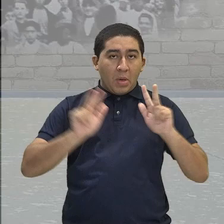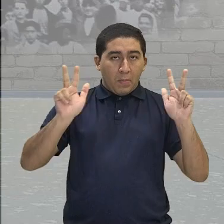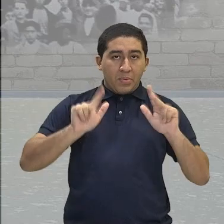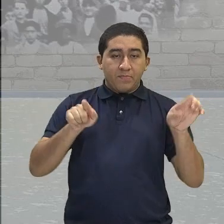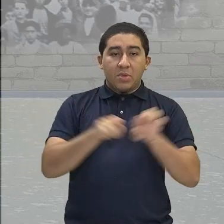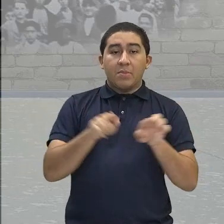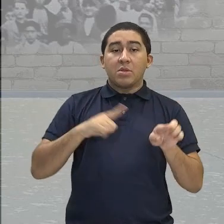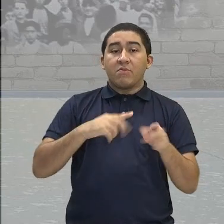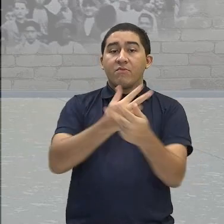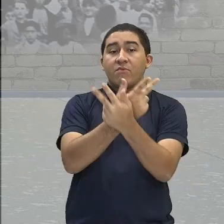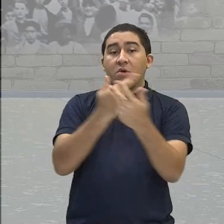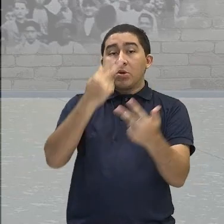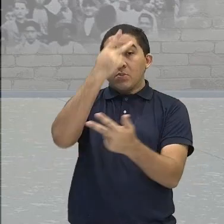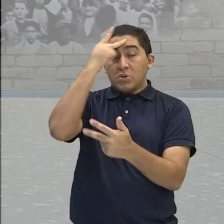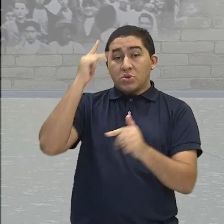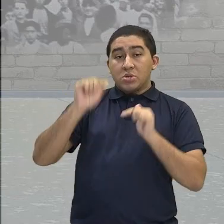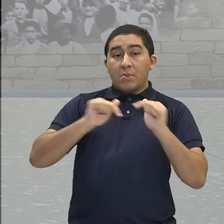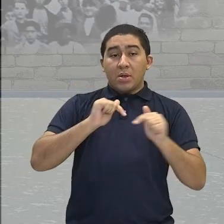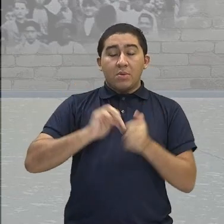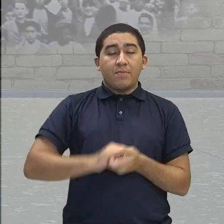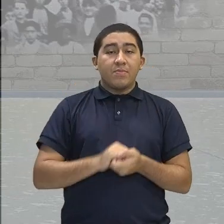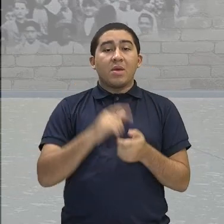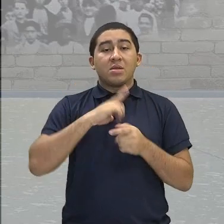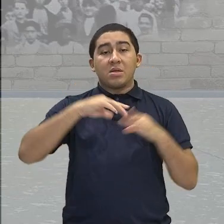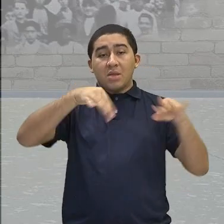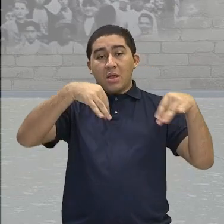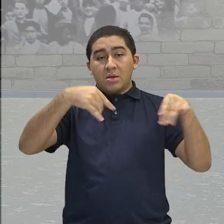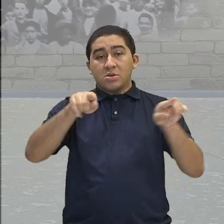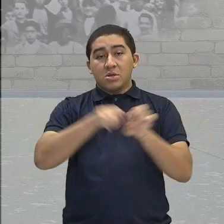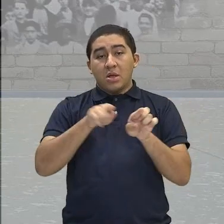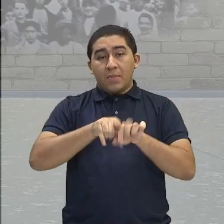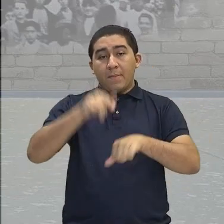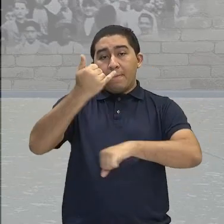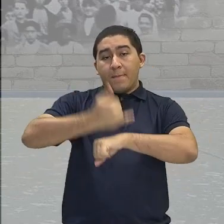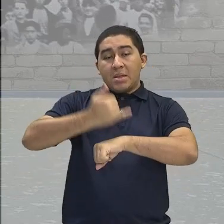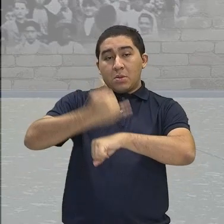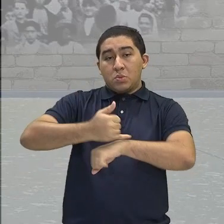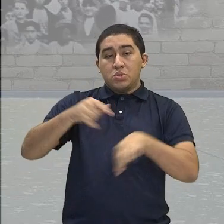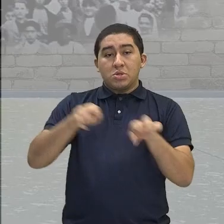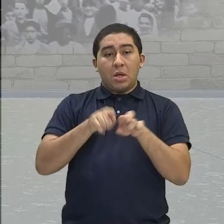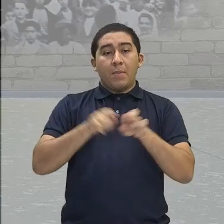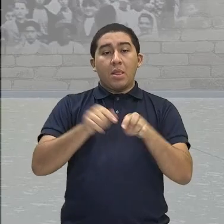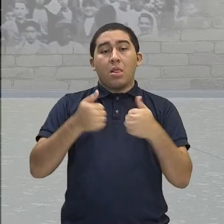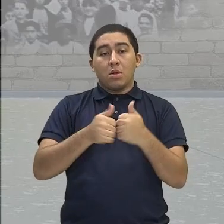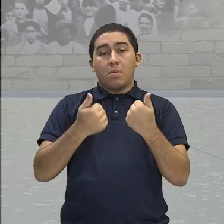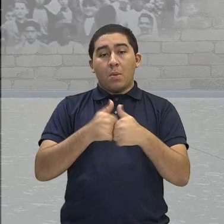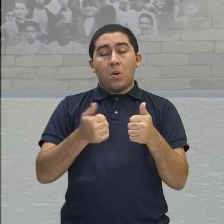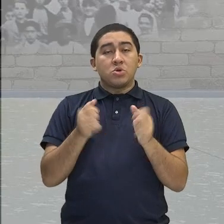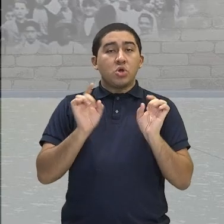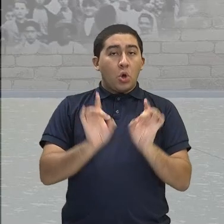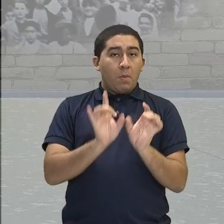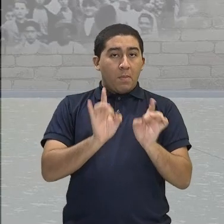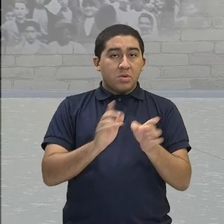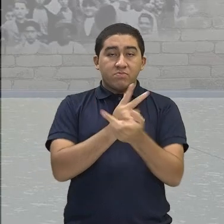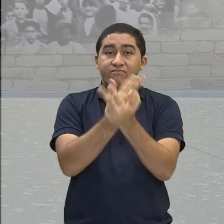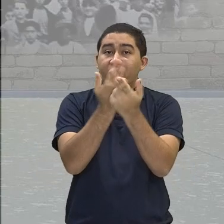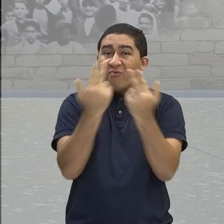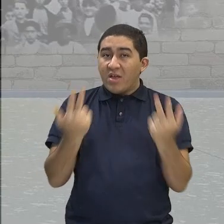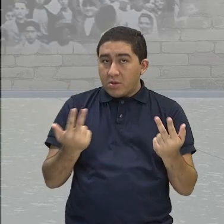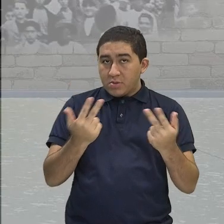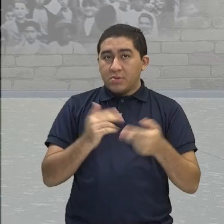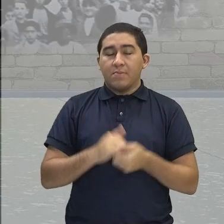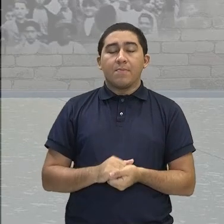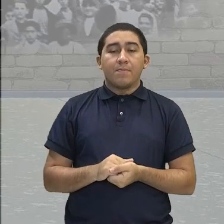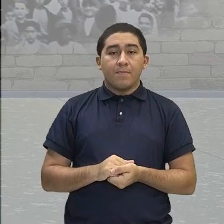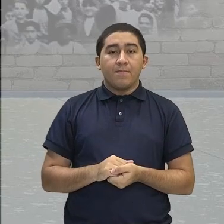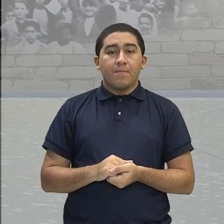vários setores, têxteis, metalúrgicos, transportes, comércio, entre outros. Então, todos